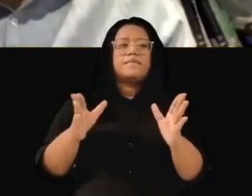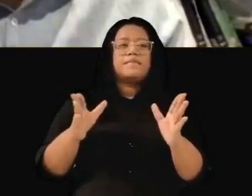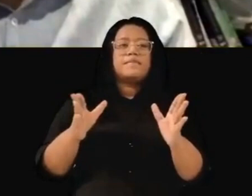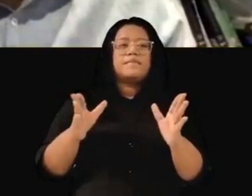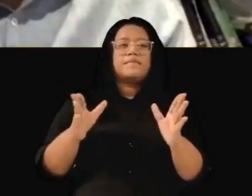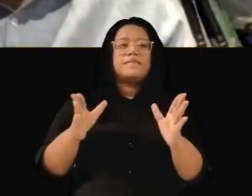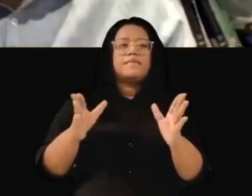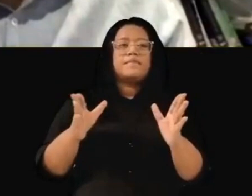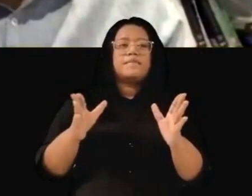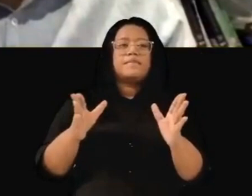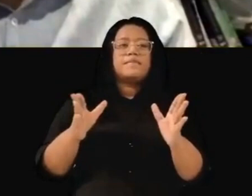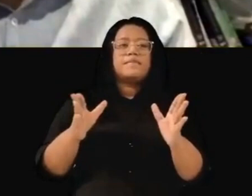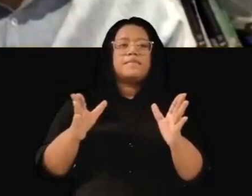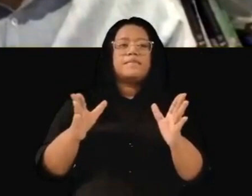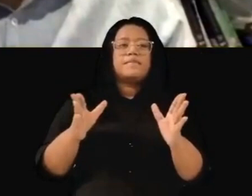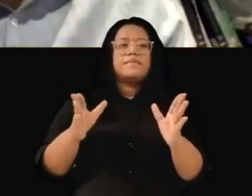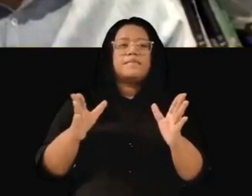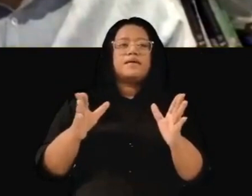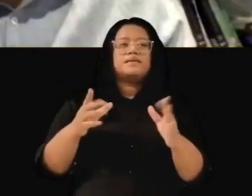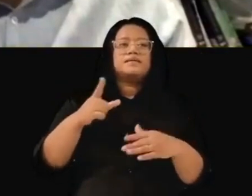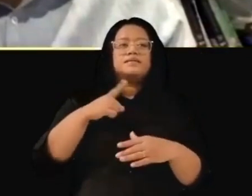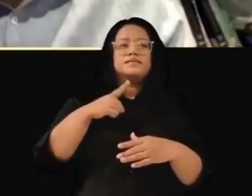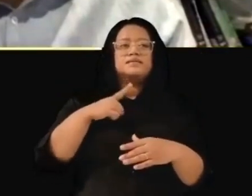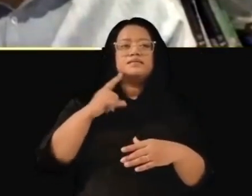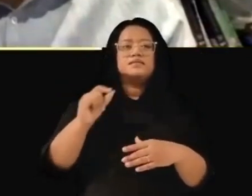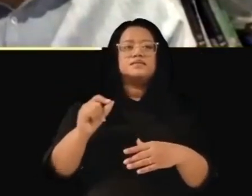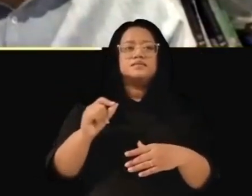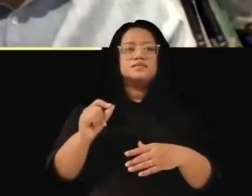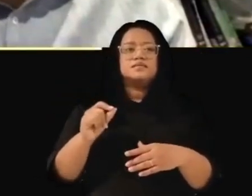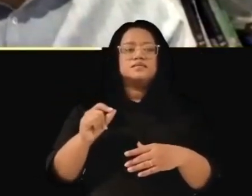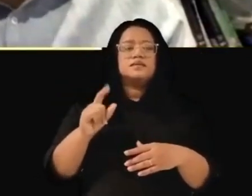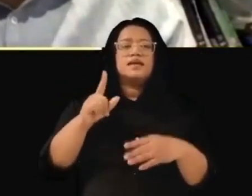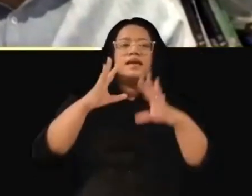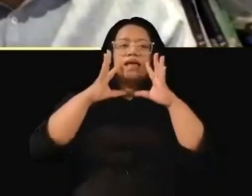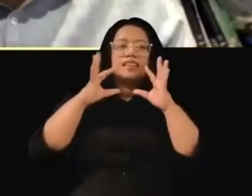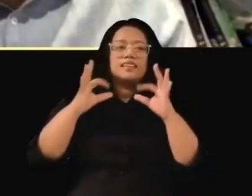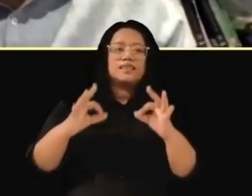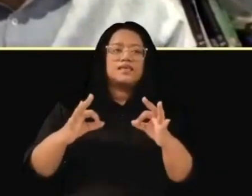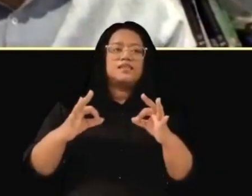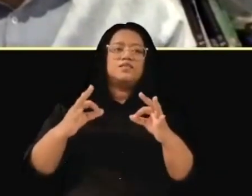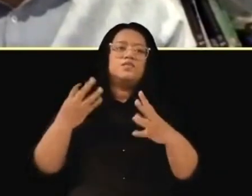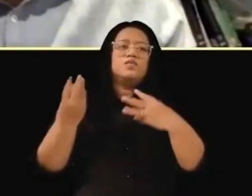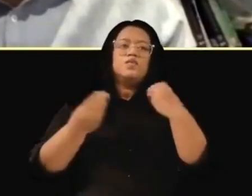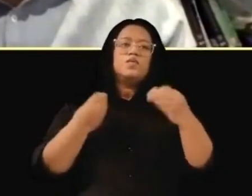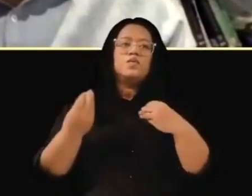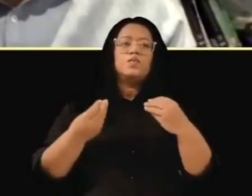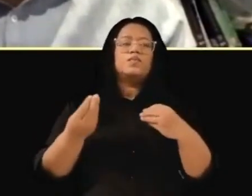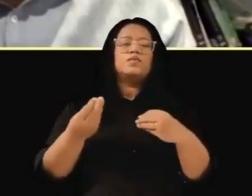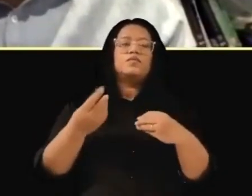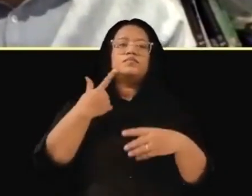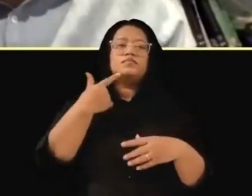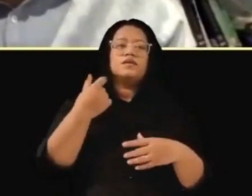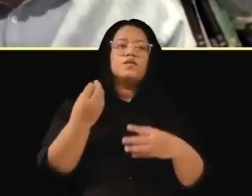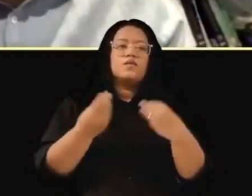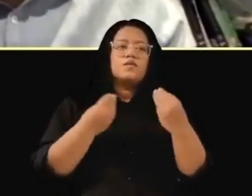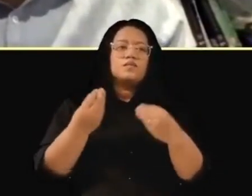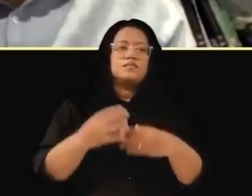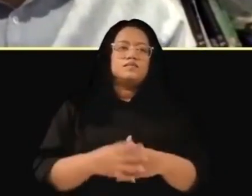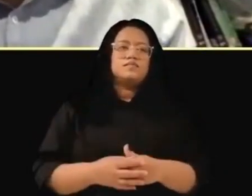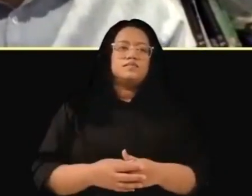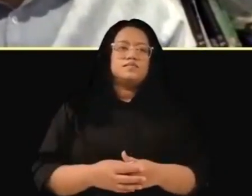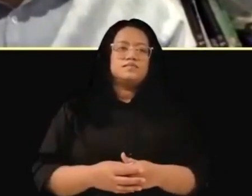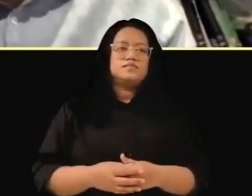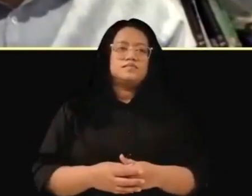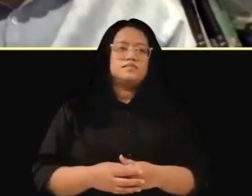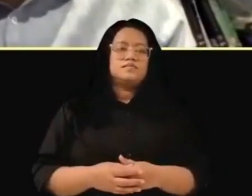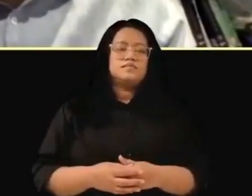e recebe uma pastilha das mãos da doutora Caroline. atentos a essa forma de linguagem, né? E nesse filme, uma das